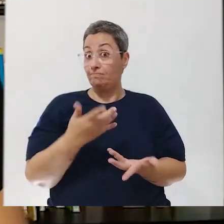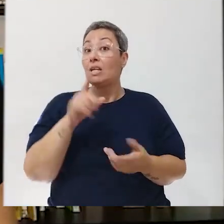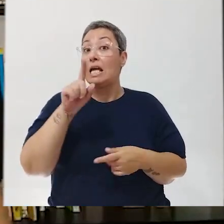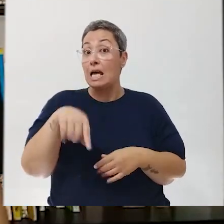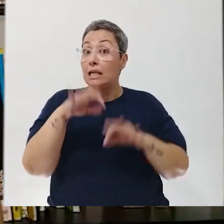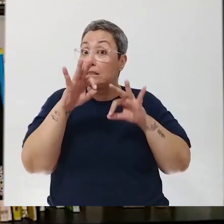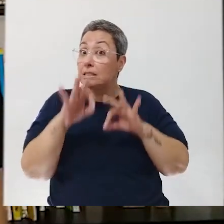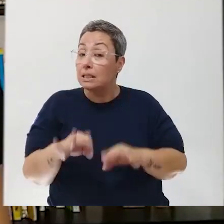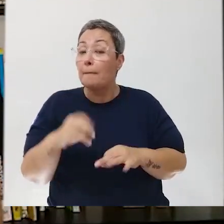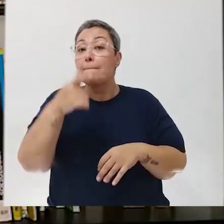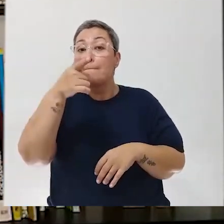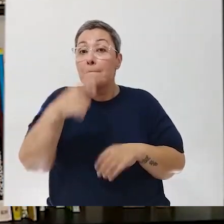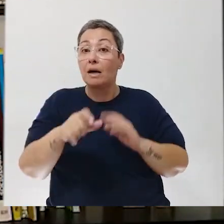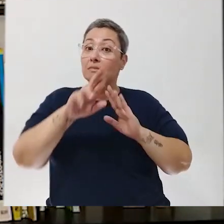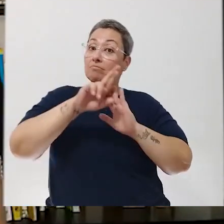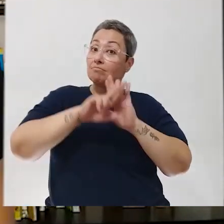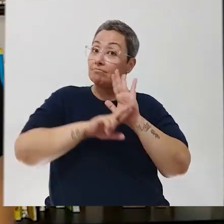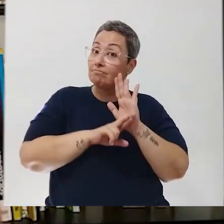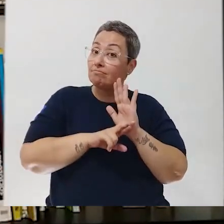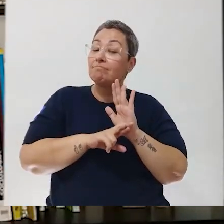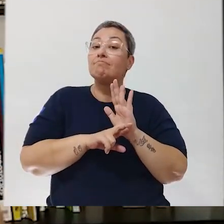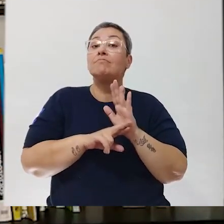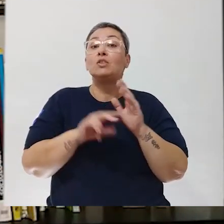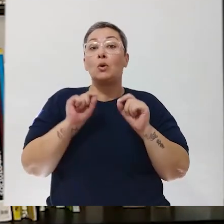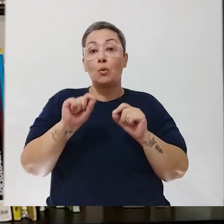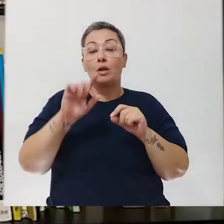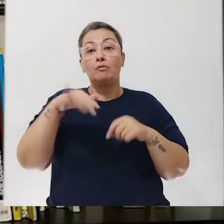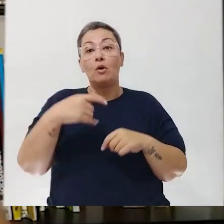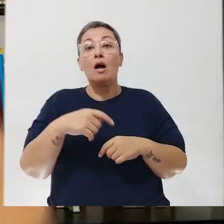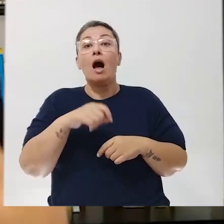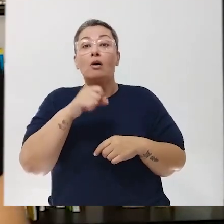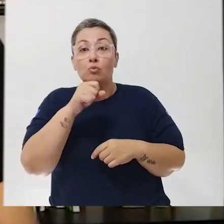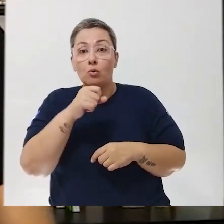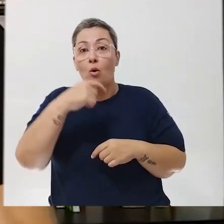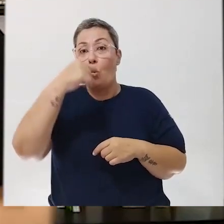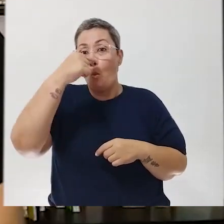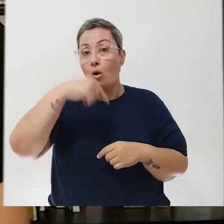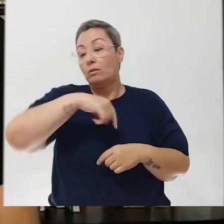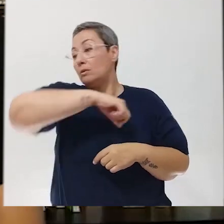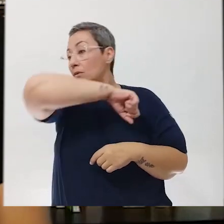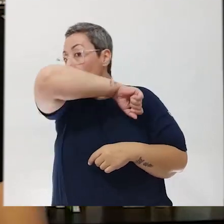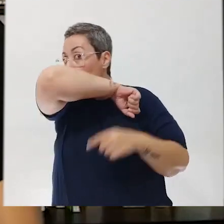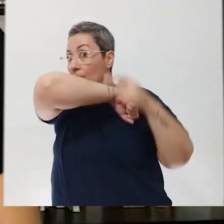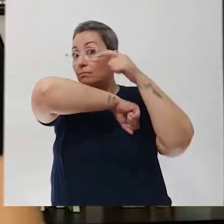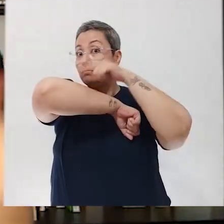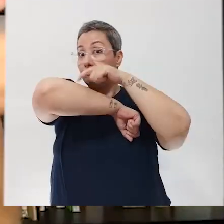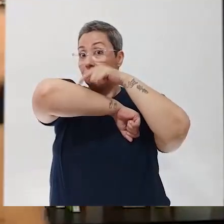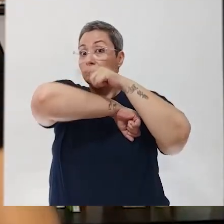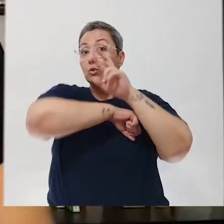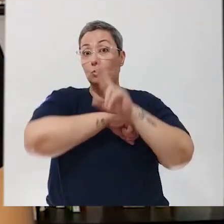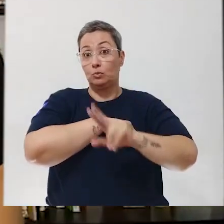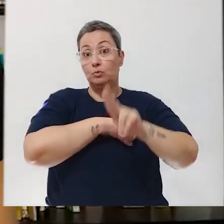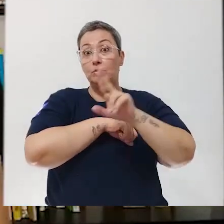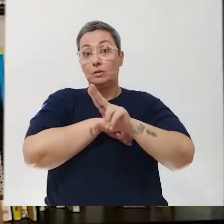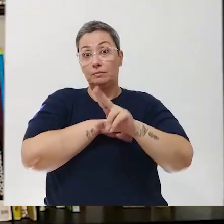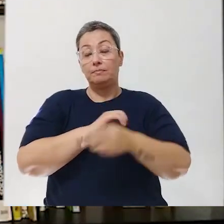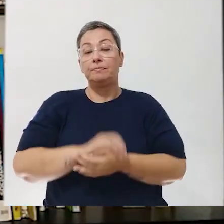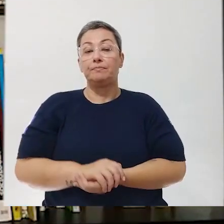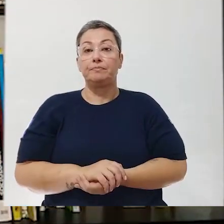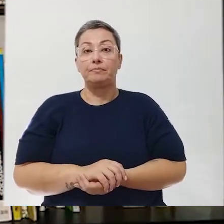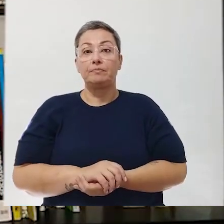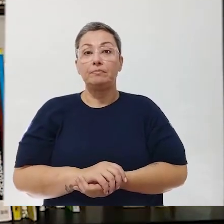antebraço, que é exatamente mais um protocolo, né? Quando for espirrar e tossir, proteger o nariz e a boca com o antebraço.